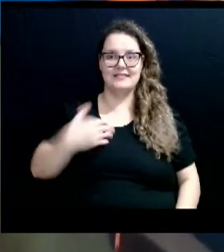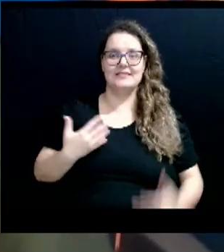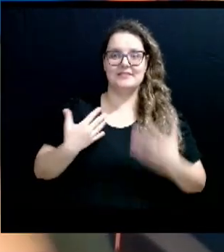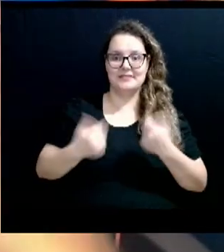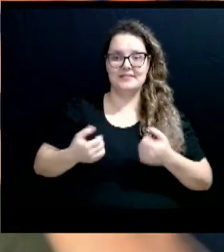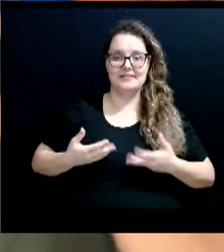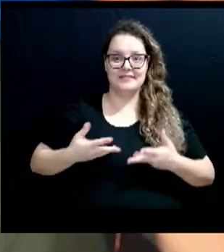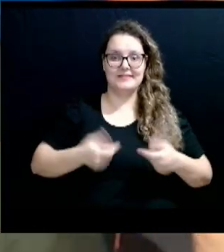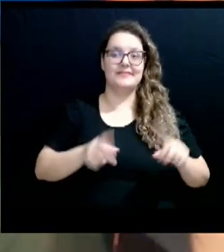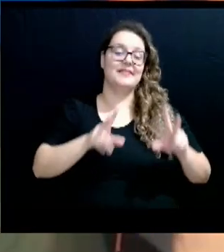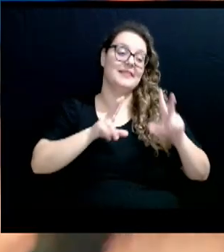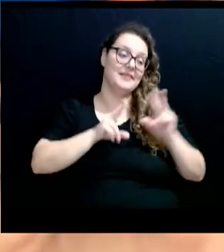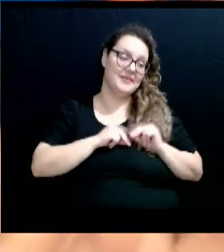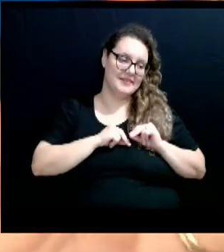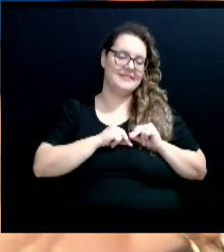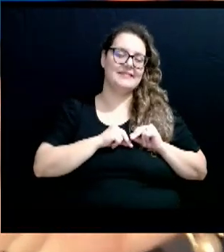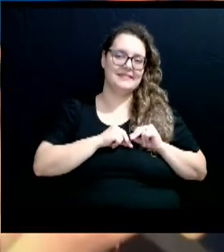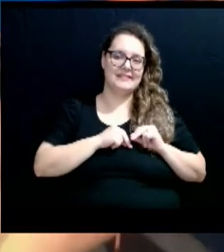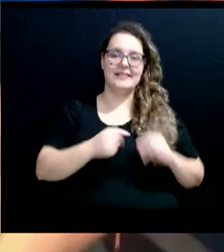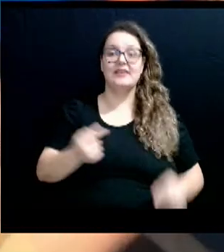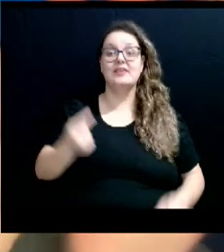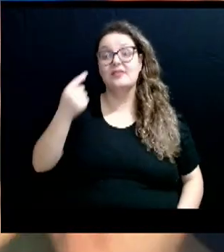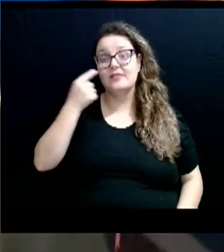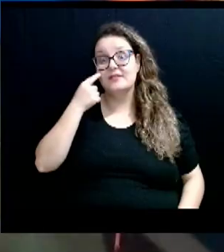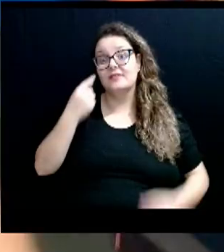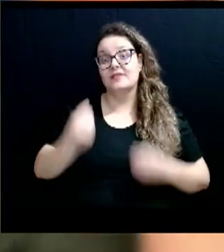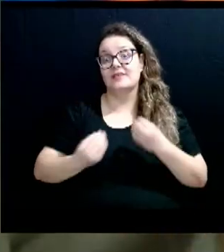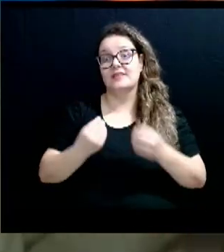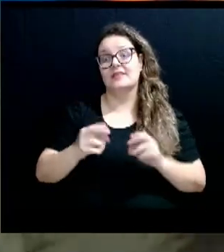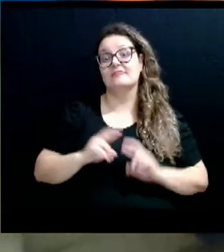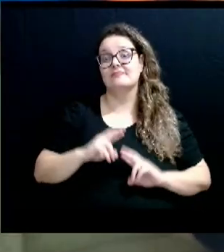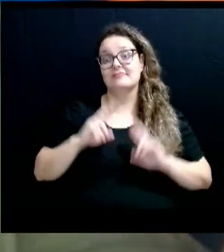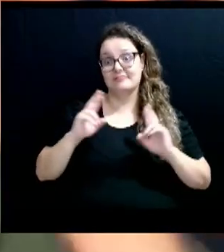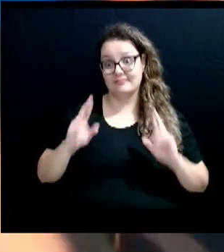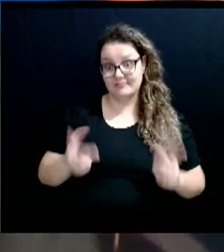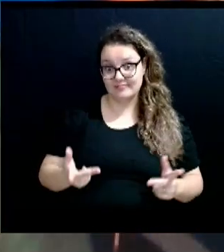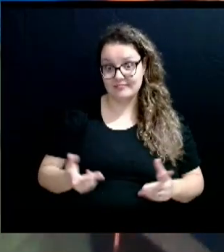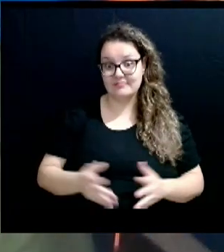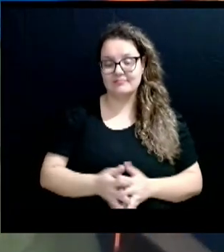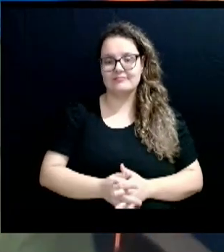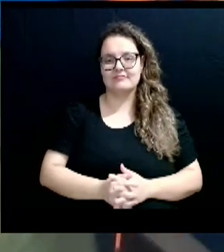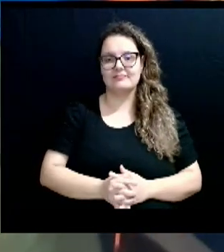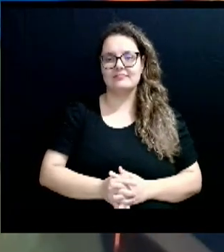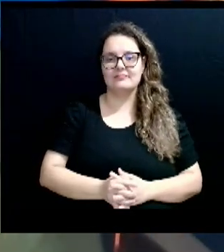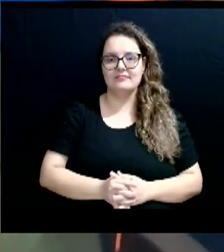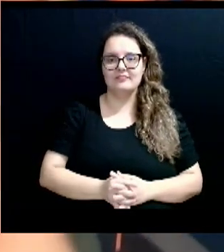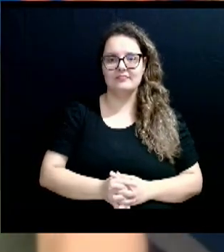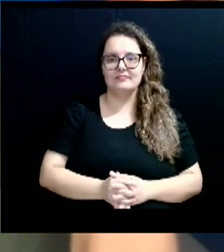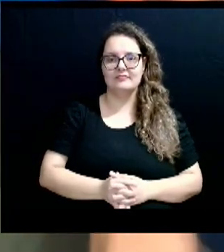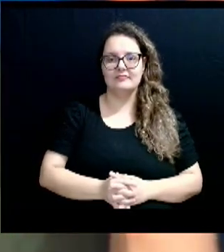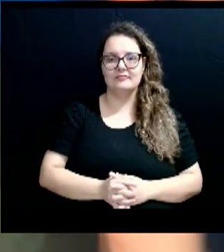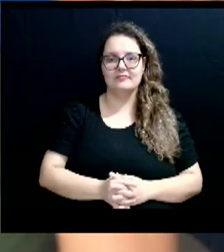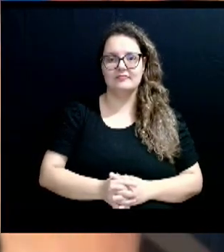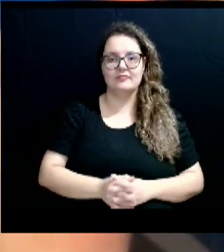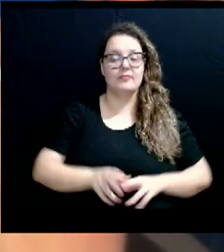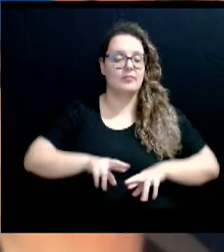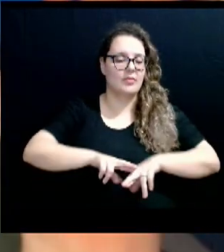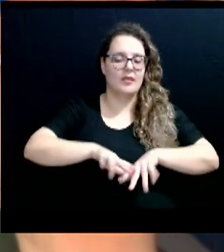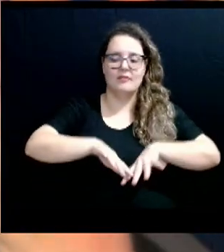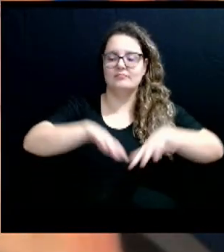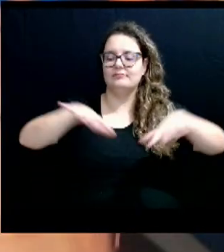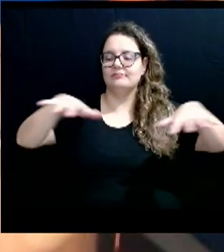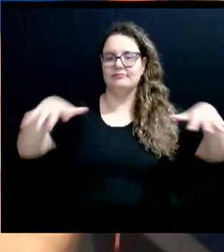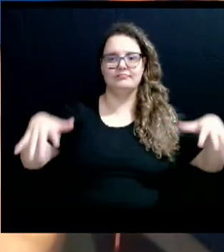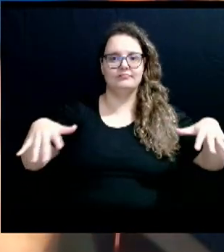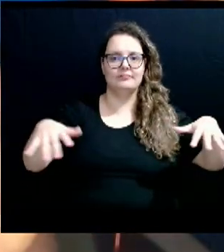nossa, olha como devia ser diferente, né? O abismo que acontecia de quando não tinha